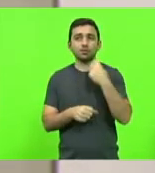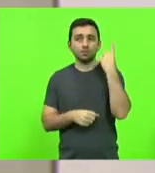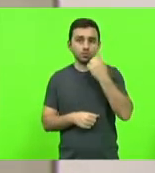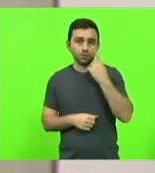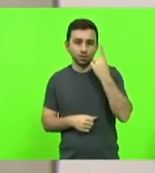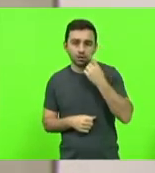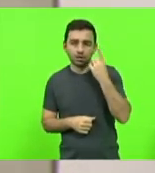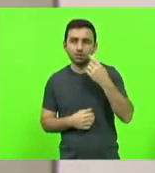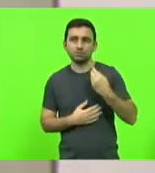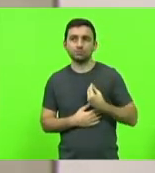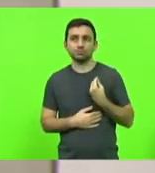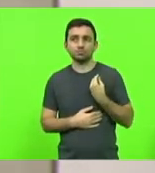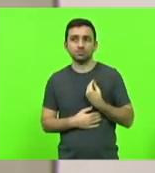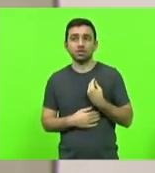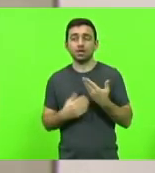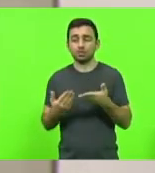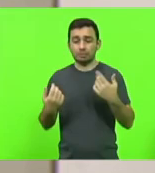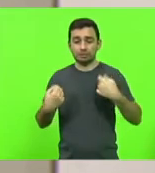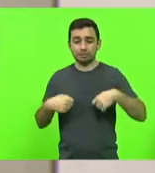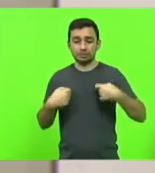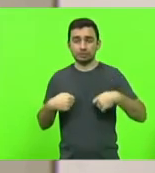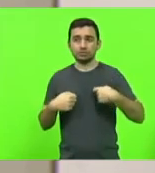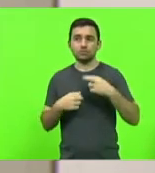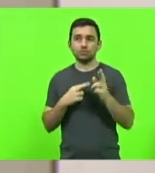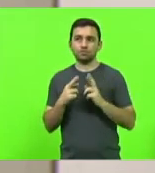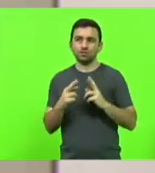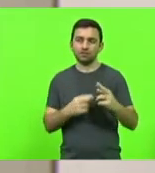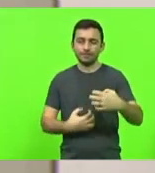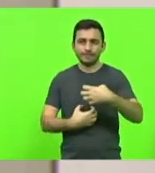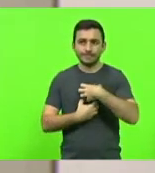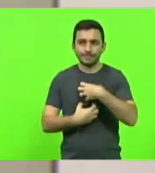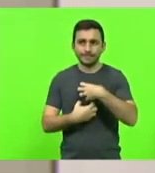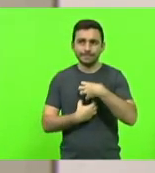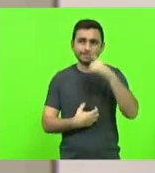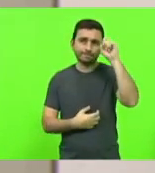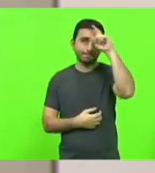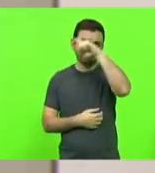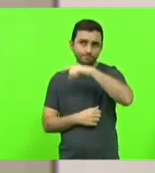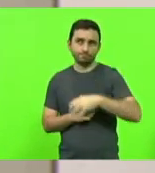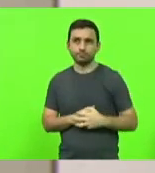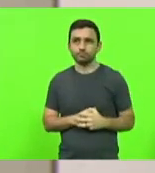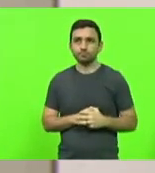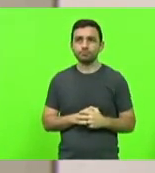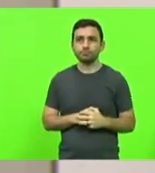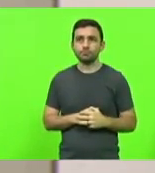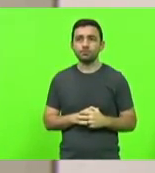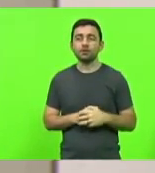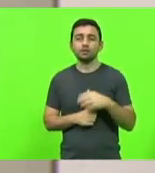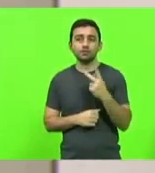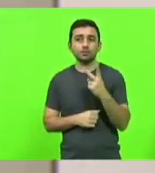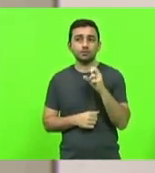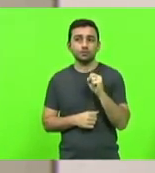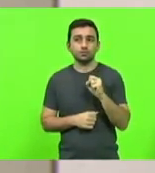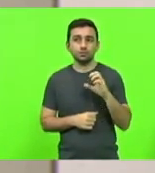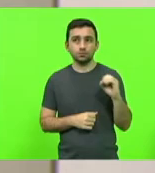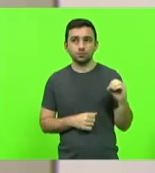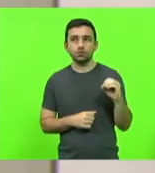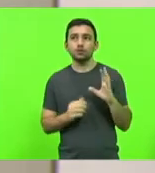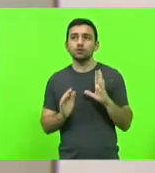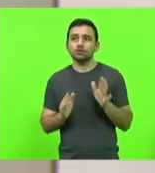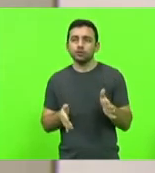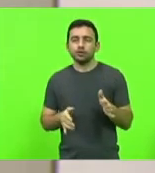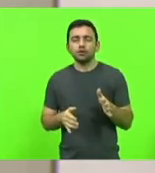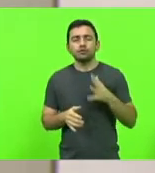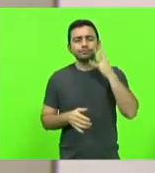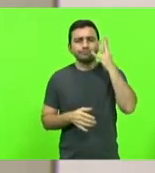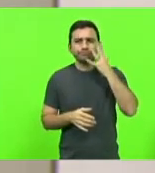os que dependem dessa rodovia, sentem na pele as dificuldades. A 280, que aqui foi levantada por